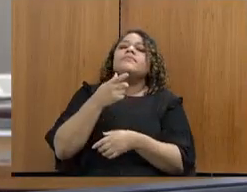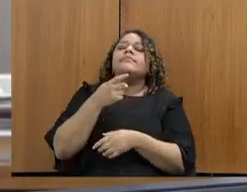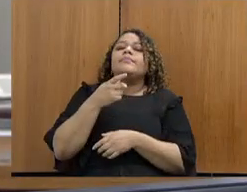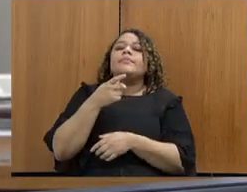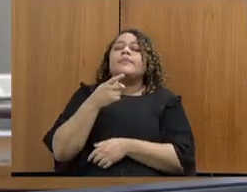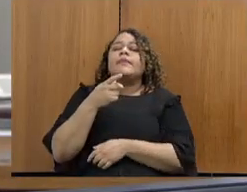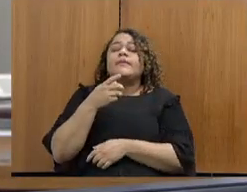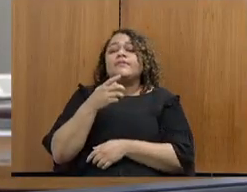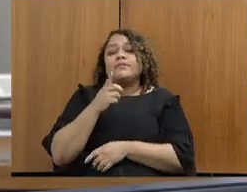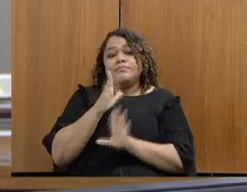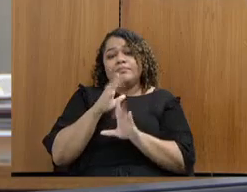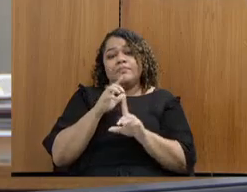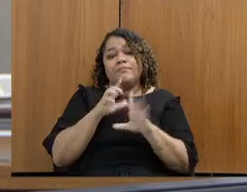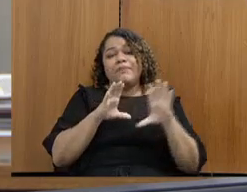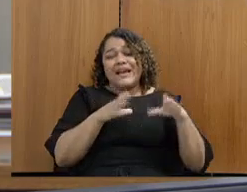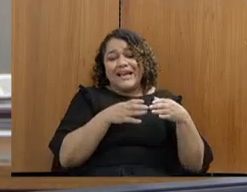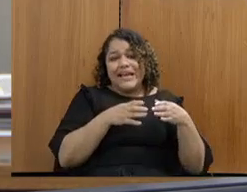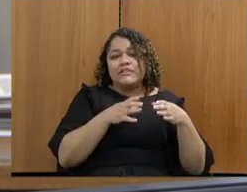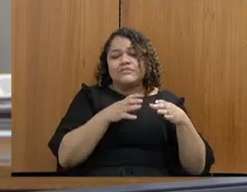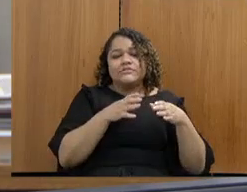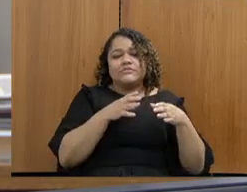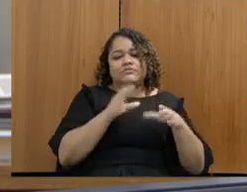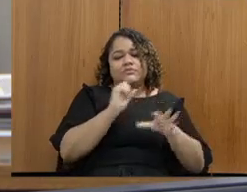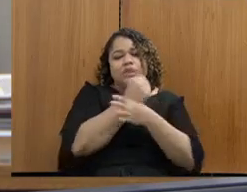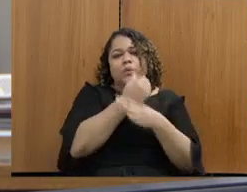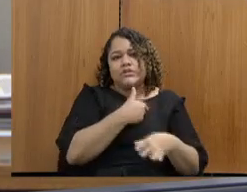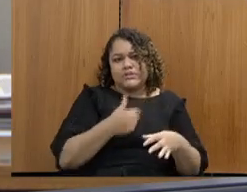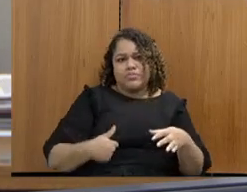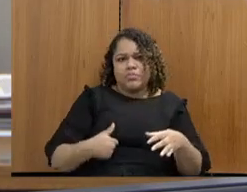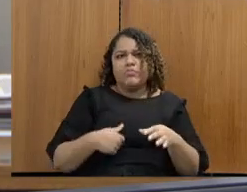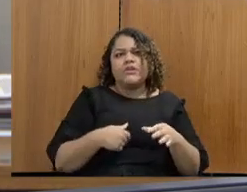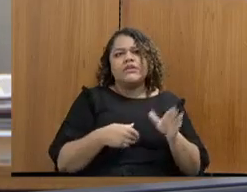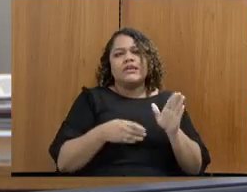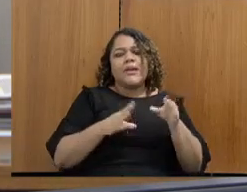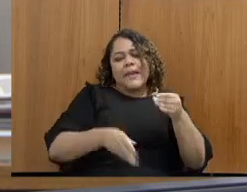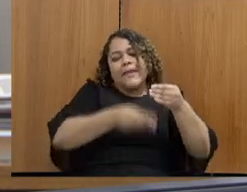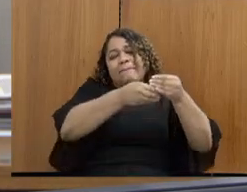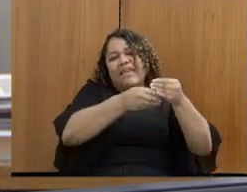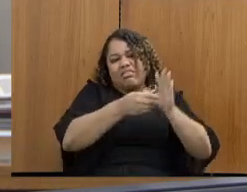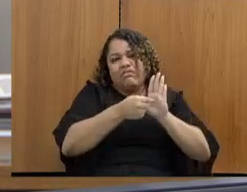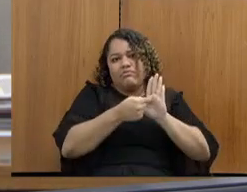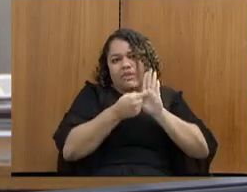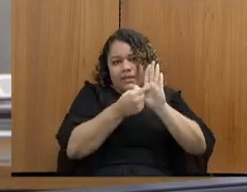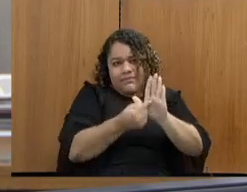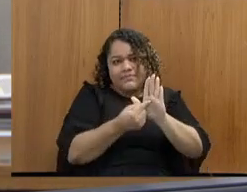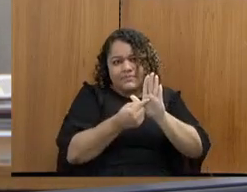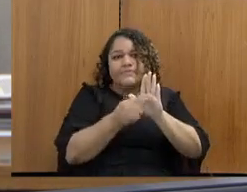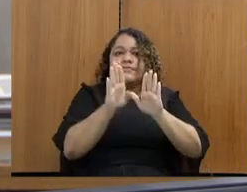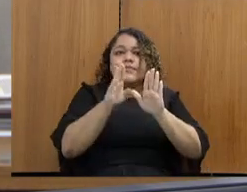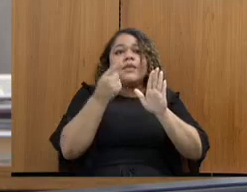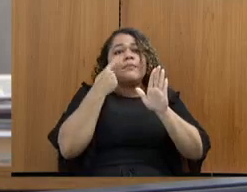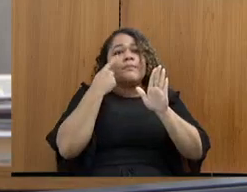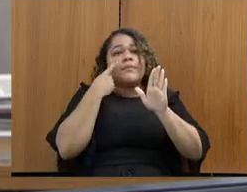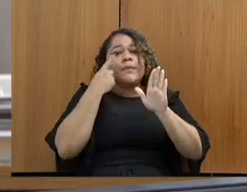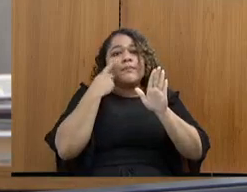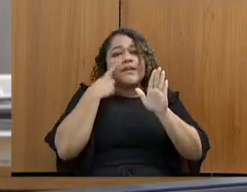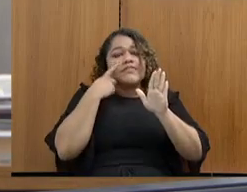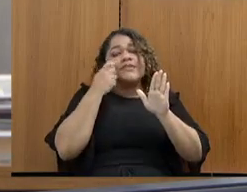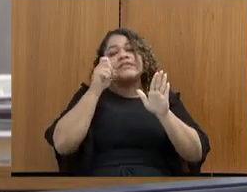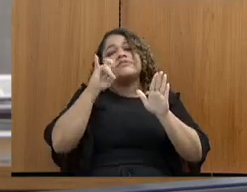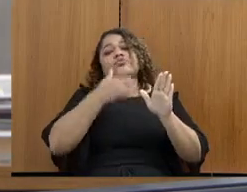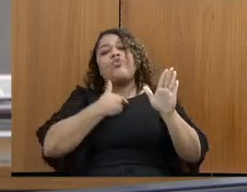havia apresentado a emenda para ver se o governo concedia os mesmos 12 pontos 84